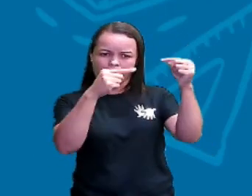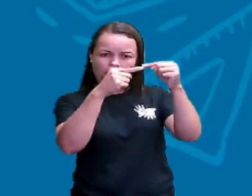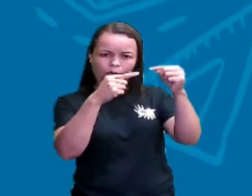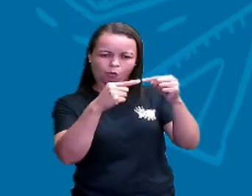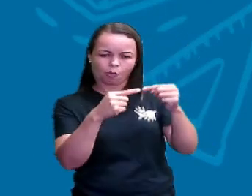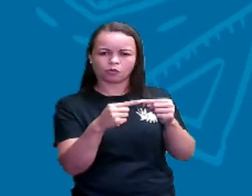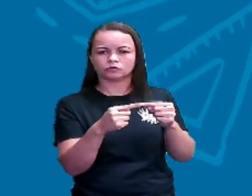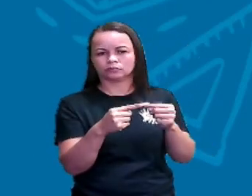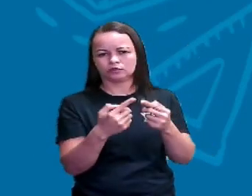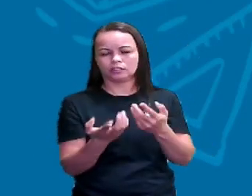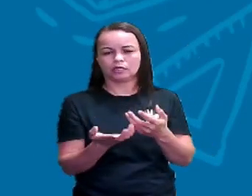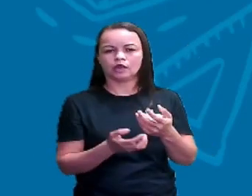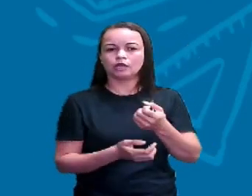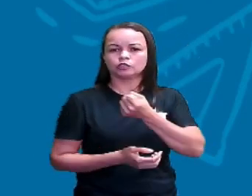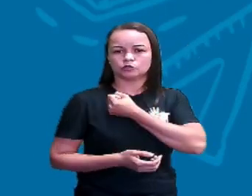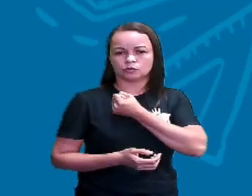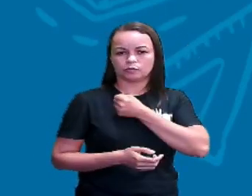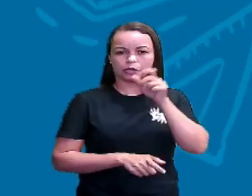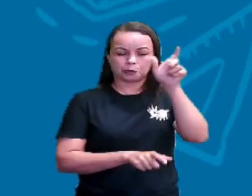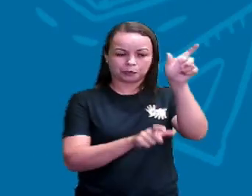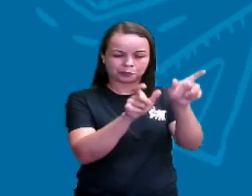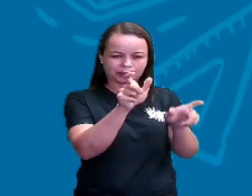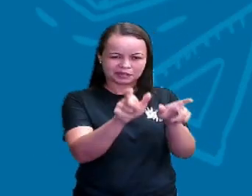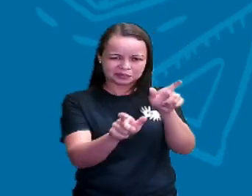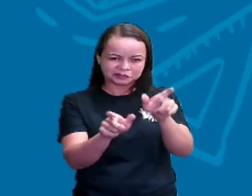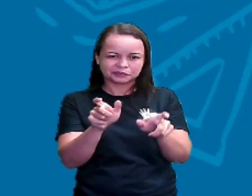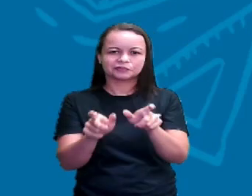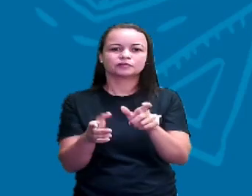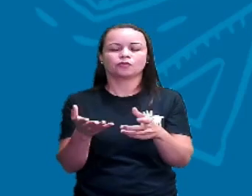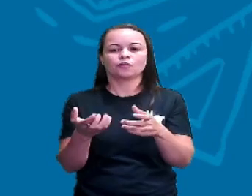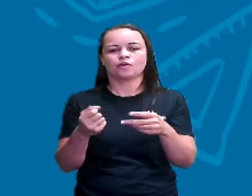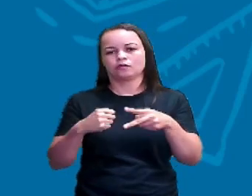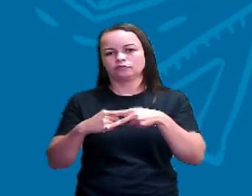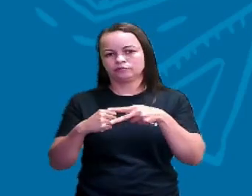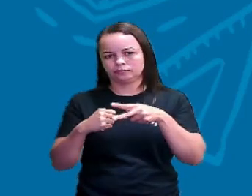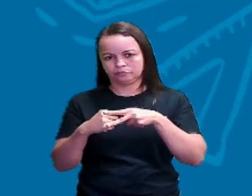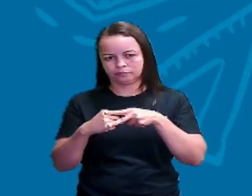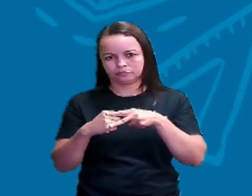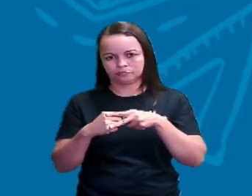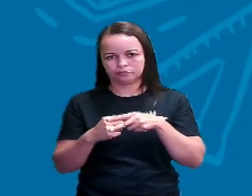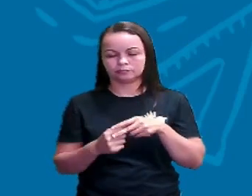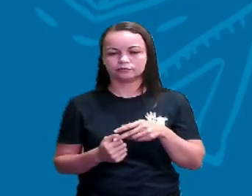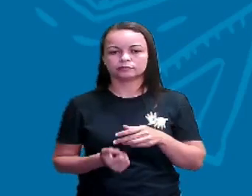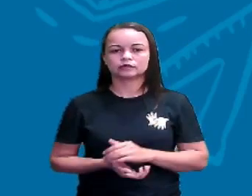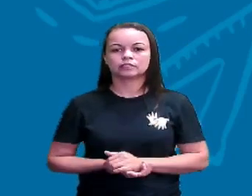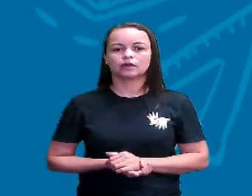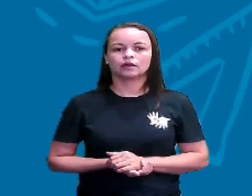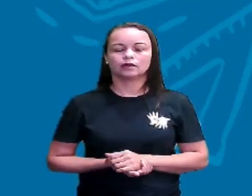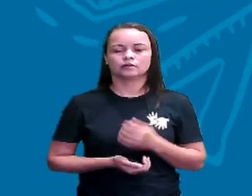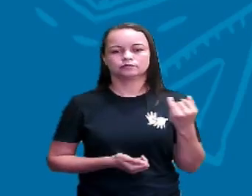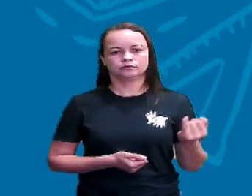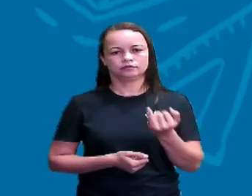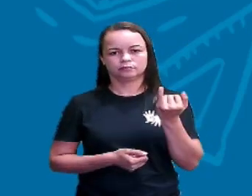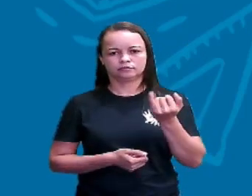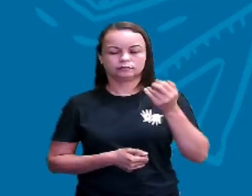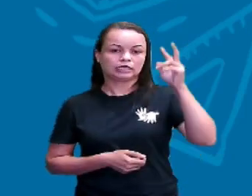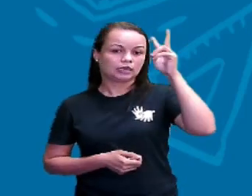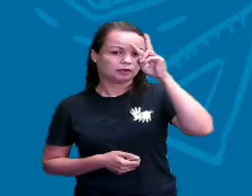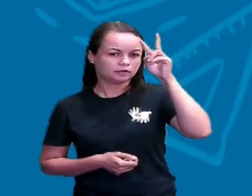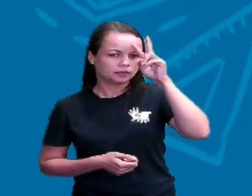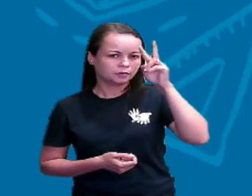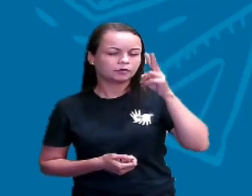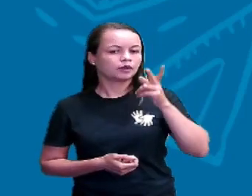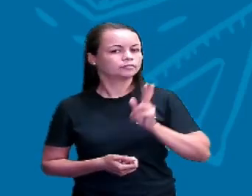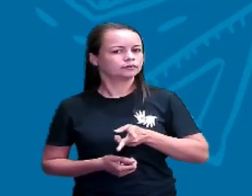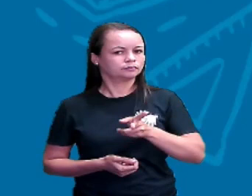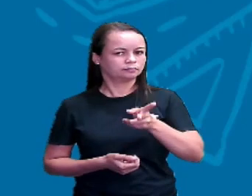em número e pessoa com o verbo, tá? E é importante que a gente lembre sempre